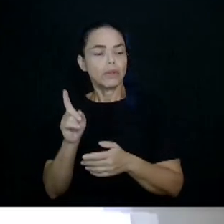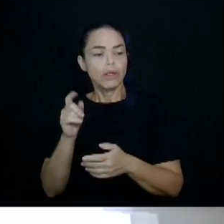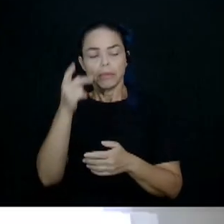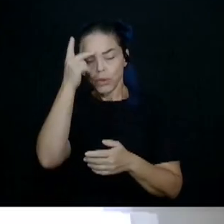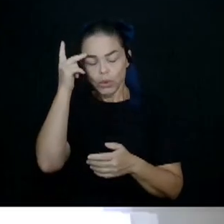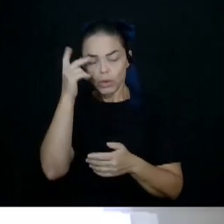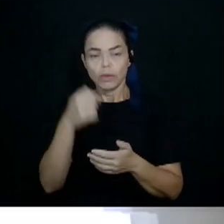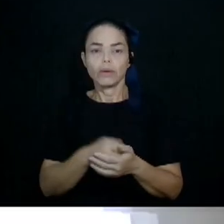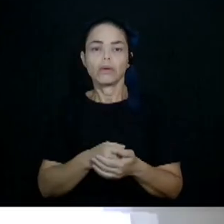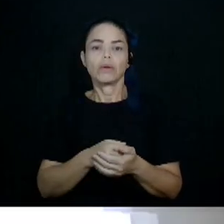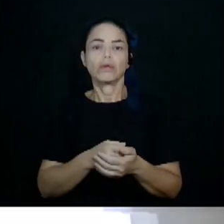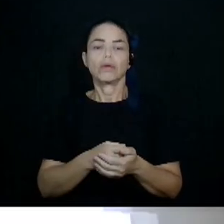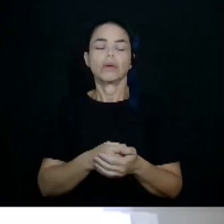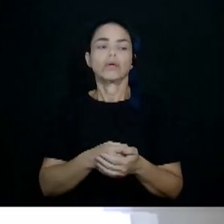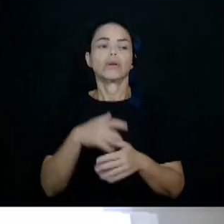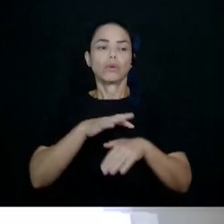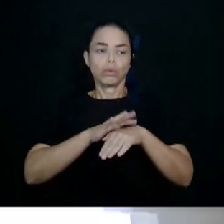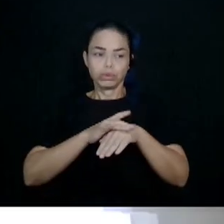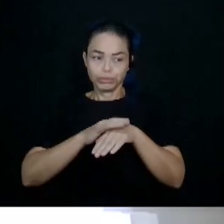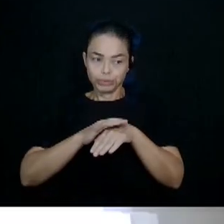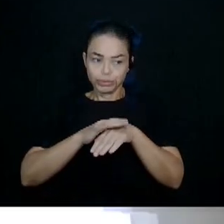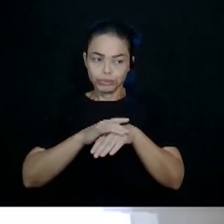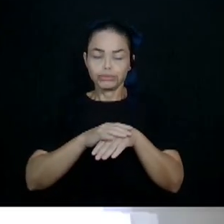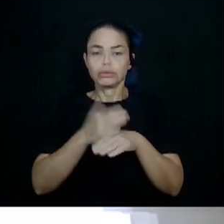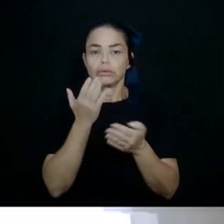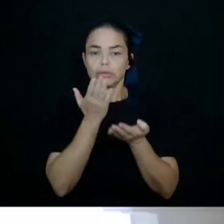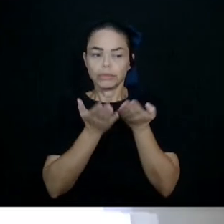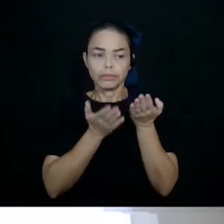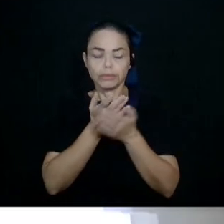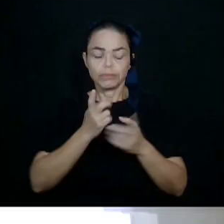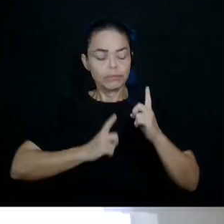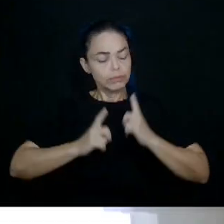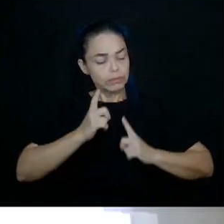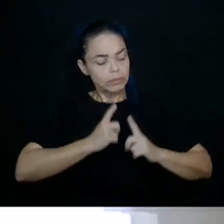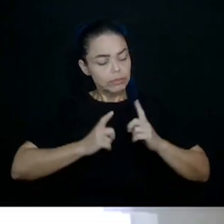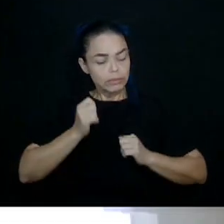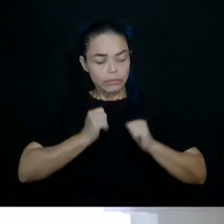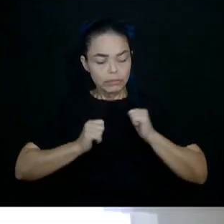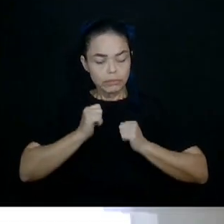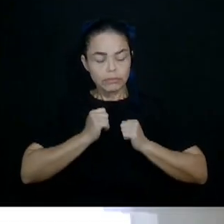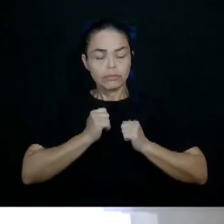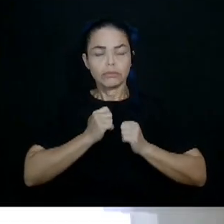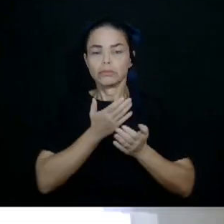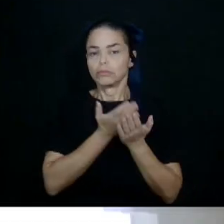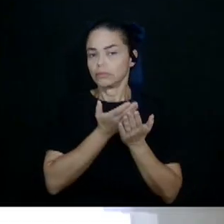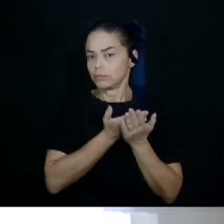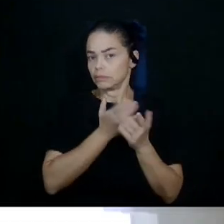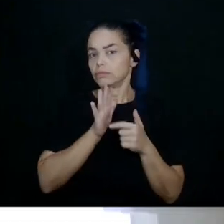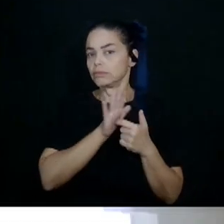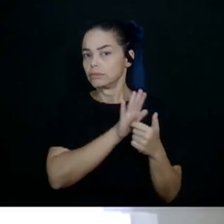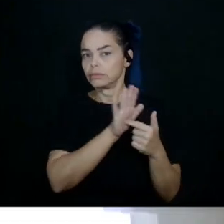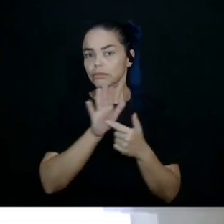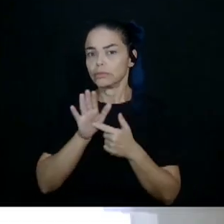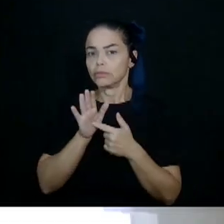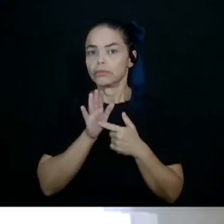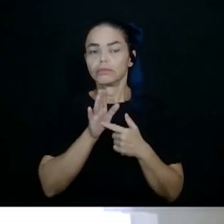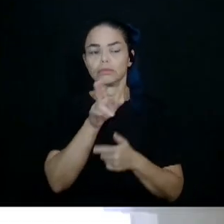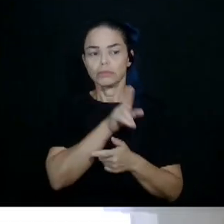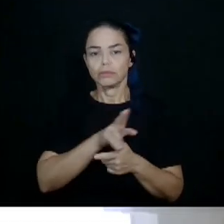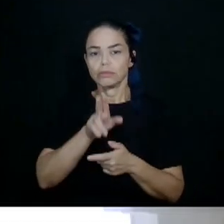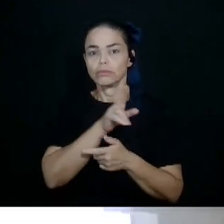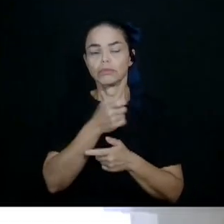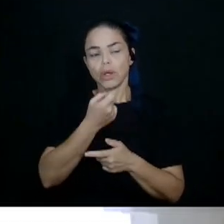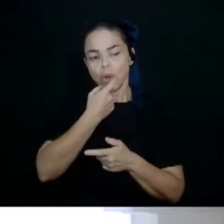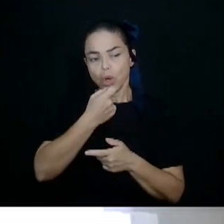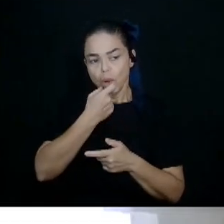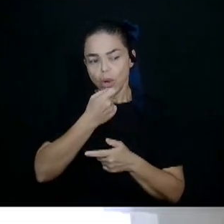da comorbidade, né, como depressão e ansiedade, mas estudos mostram para a gente que o uso de medicações, como